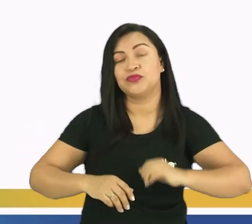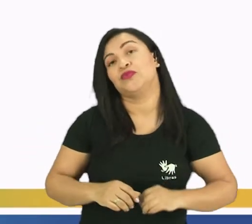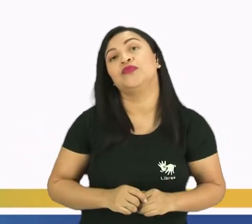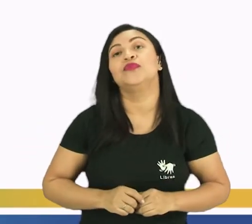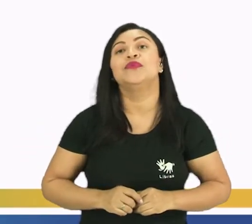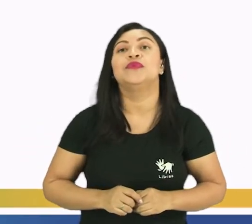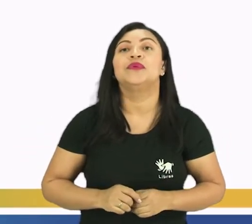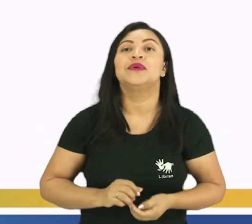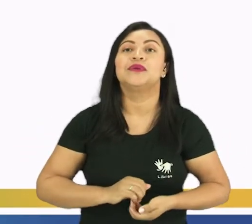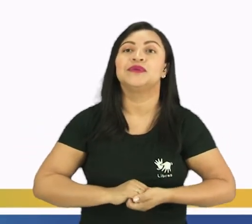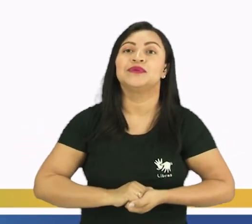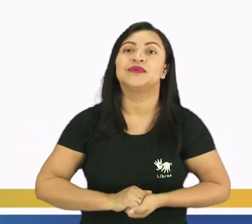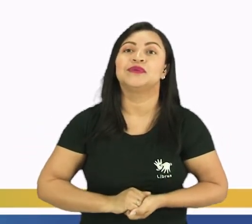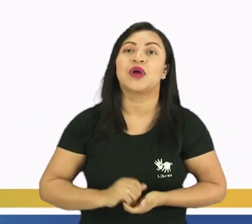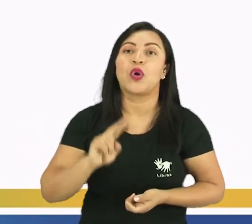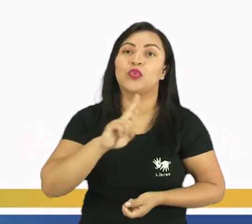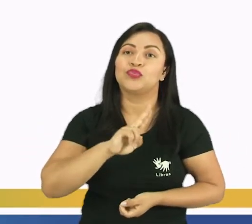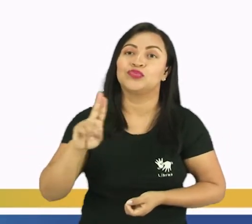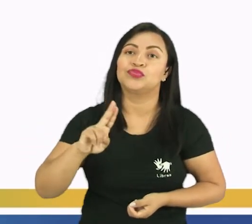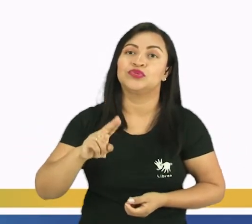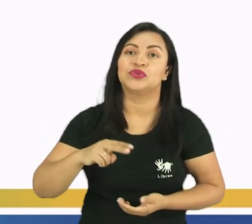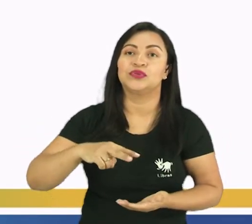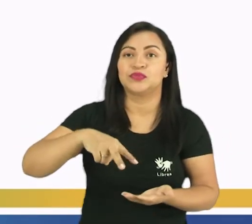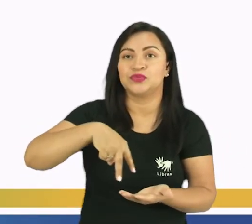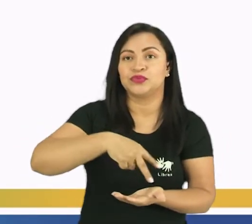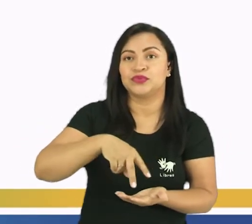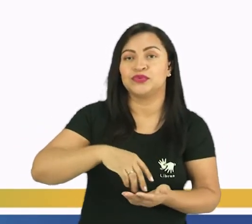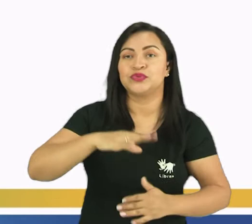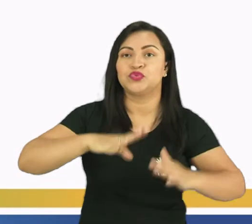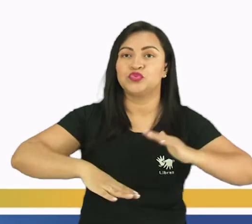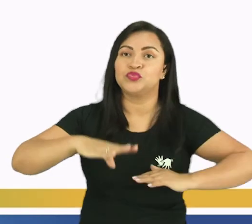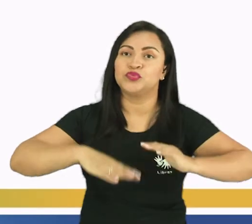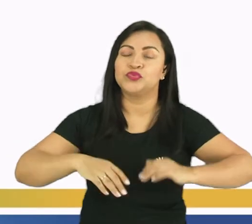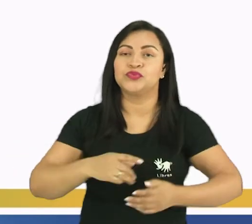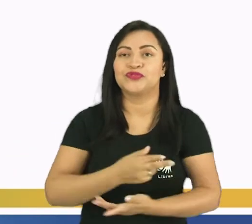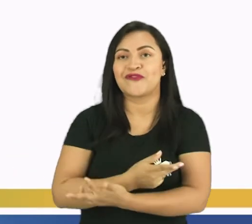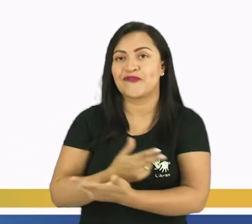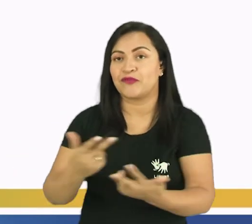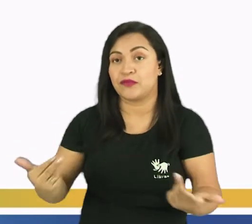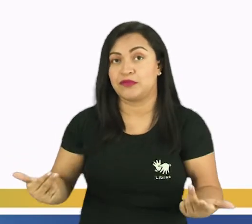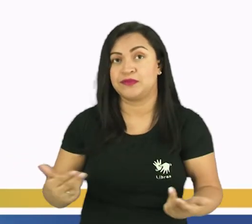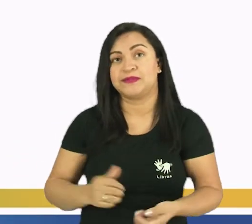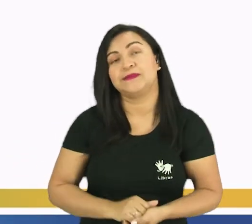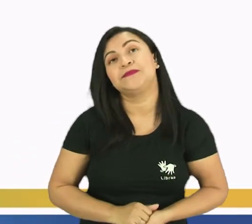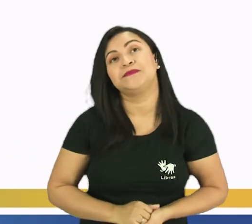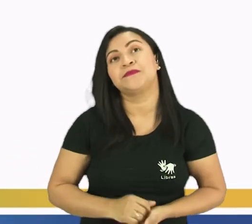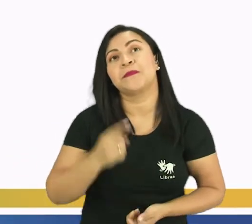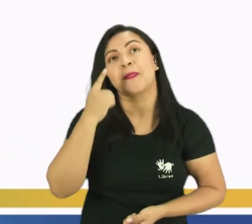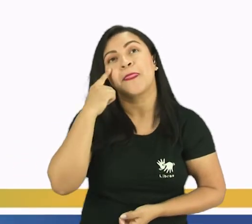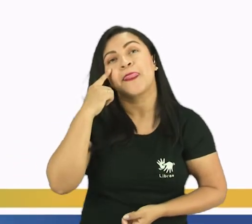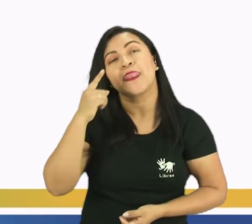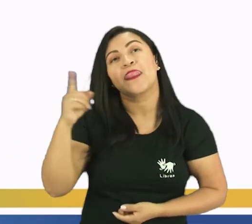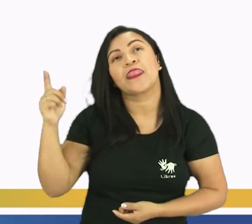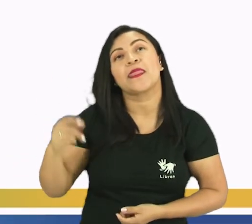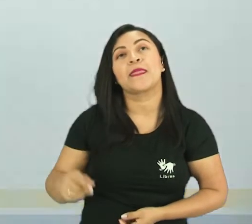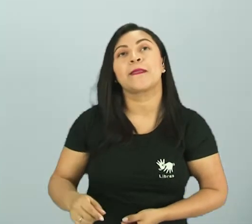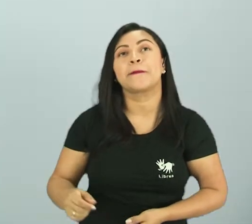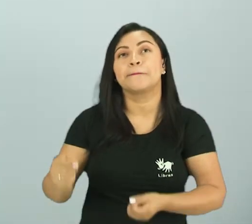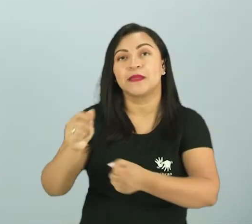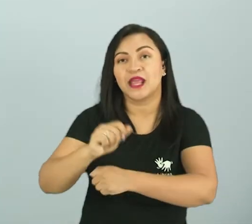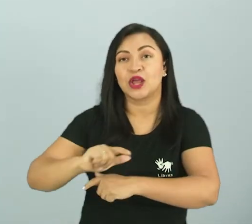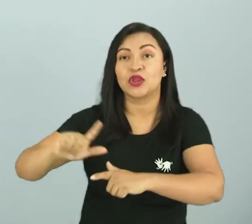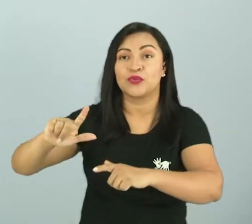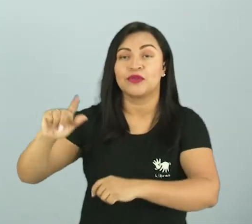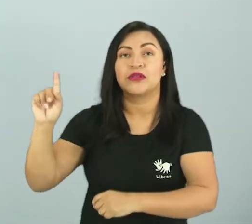e bodrão, né? Dobrão, desculpa, que é a moeda. E aí, lá no slide, vocês vão ver que tá